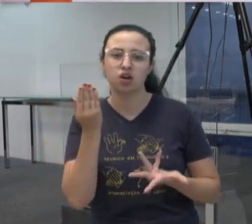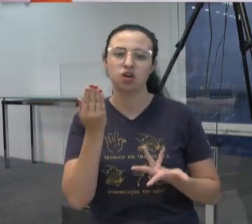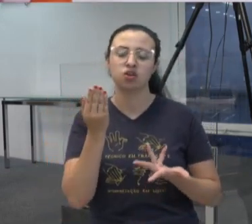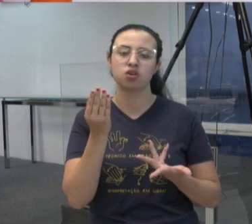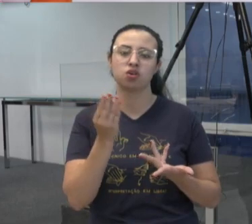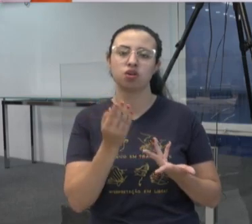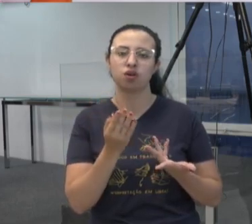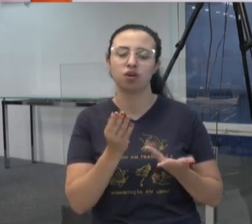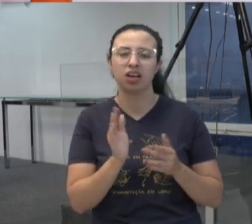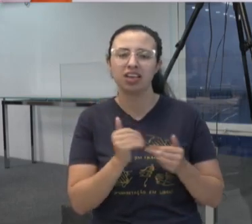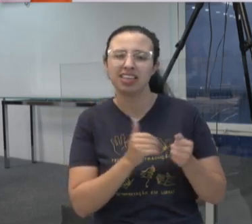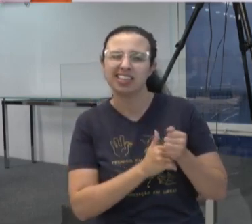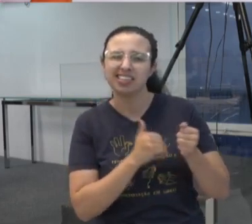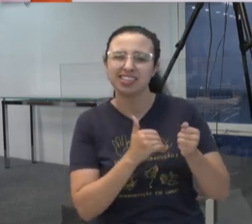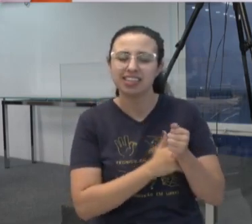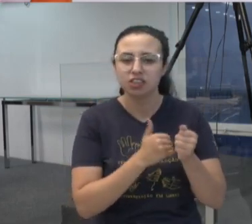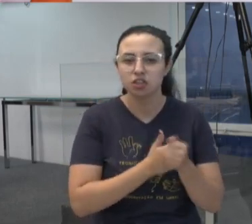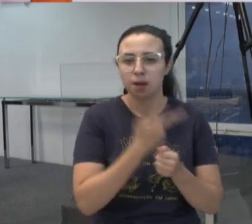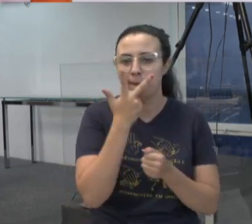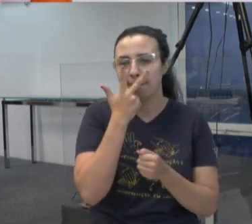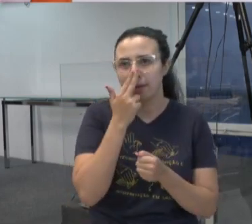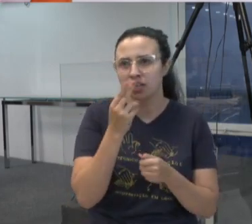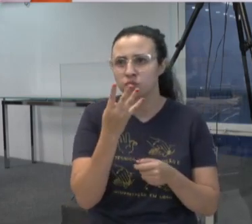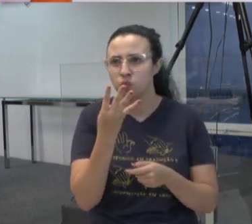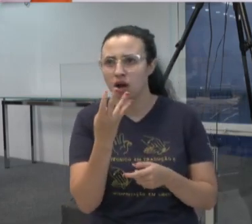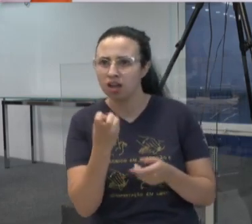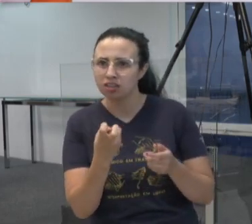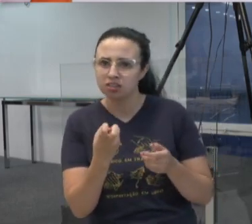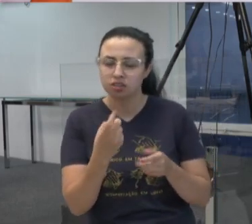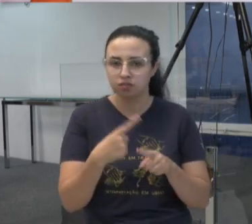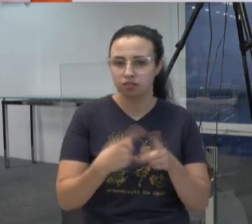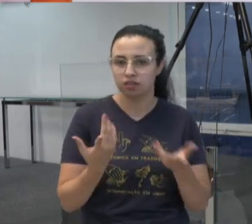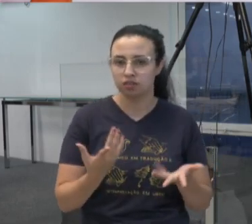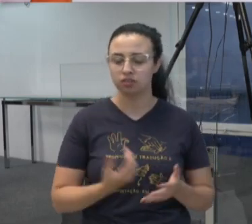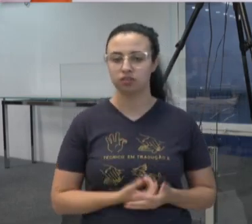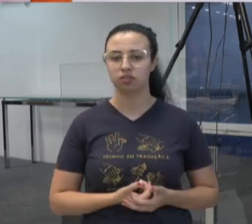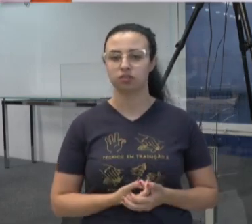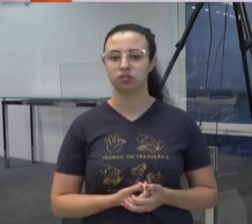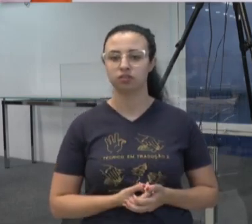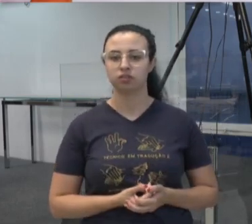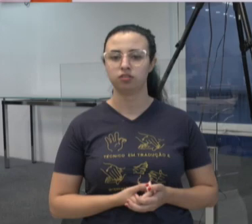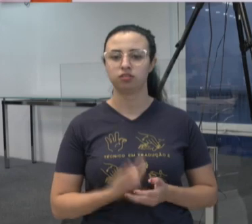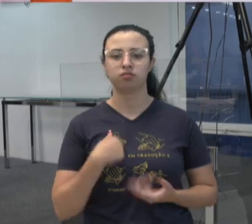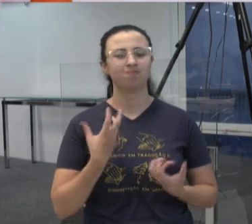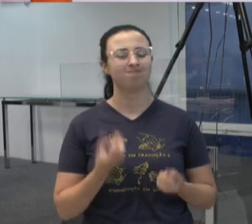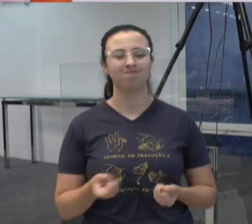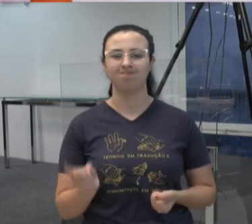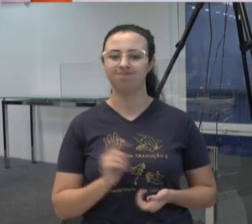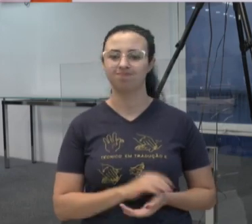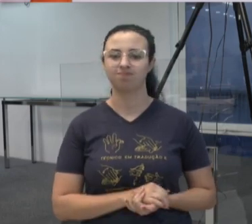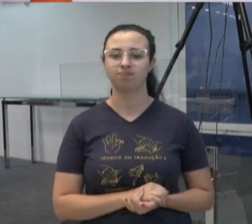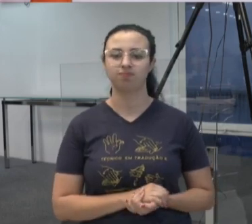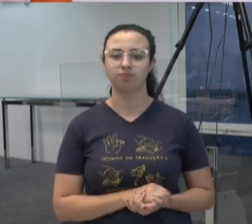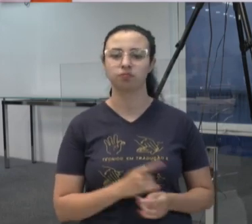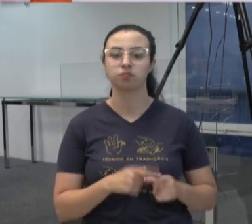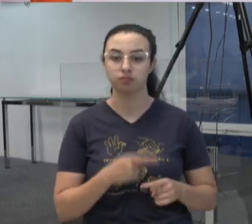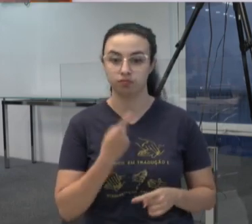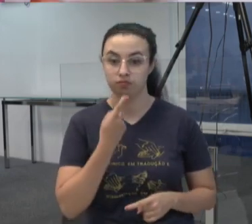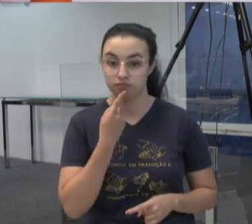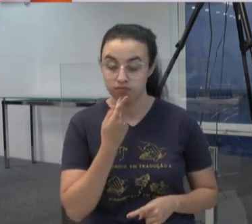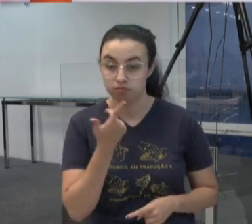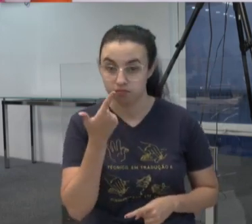mais de quatro ou cinco, aí não, aí não, aí eu não vou aceitar não. Porque igual eu falei, vou